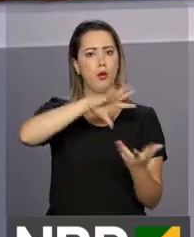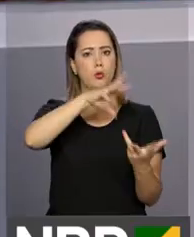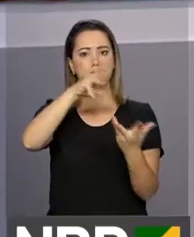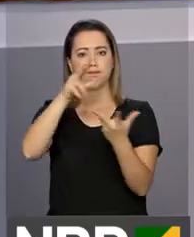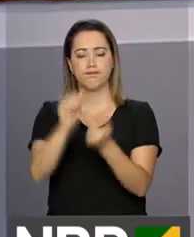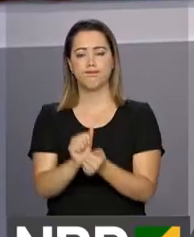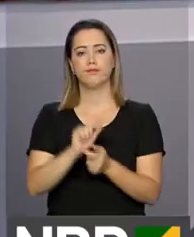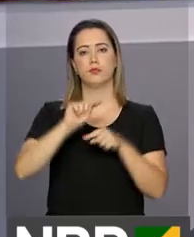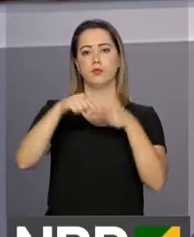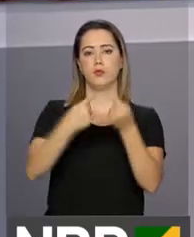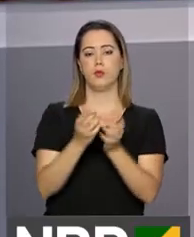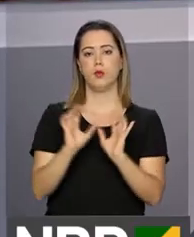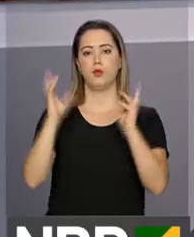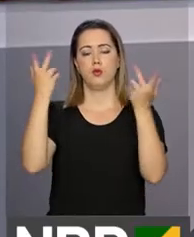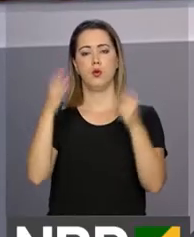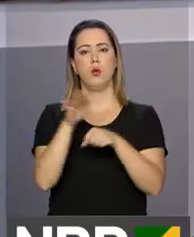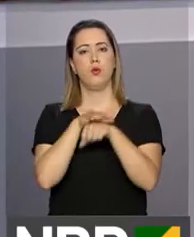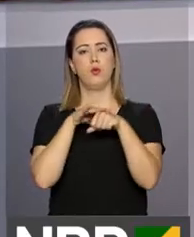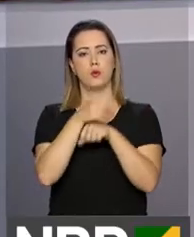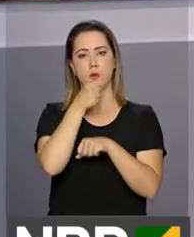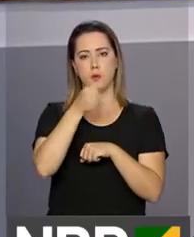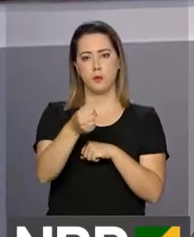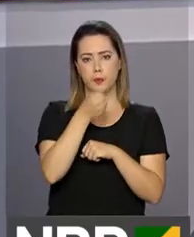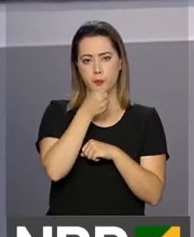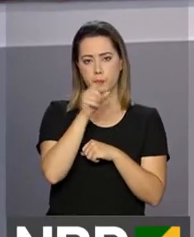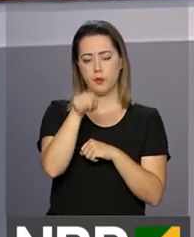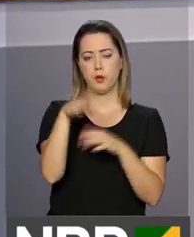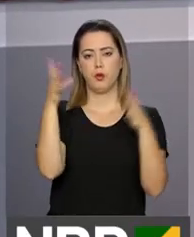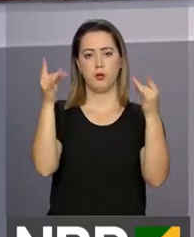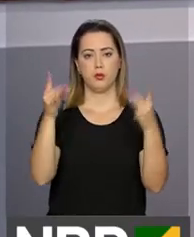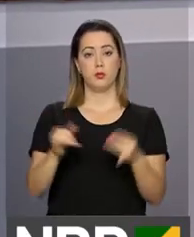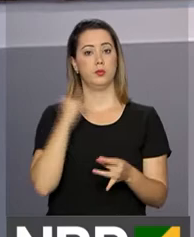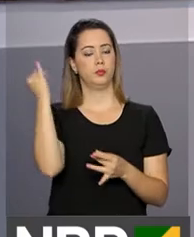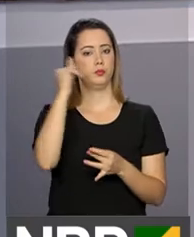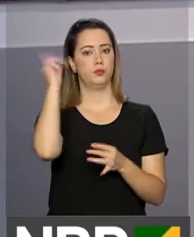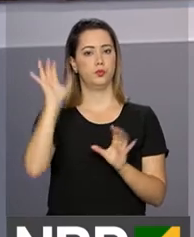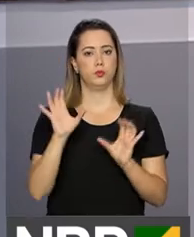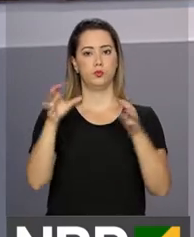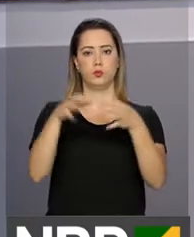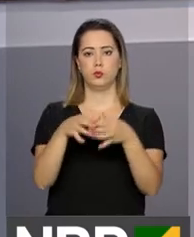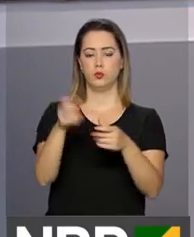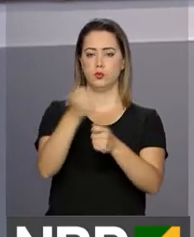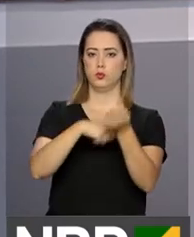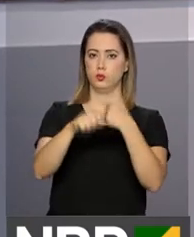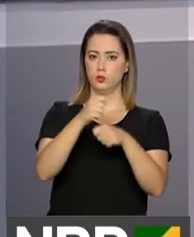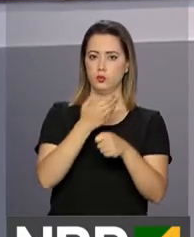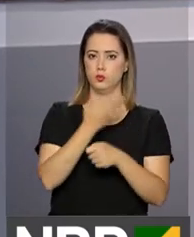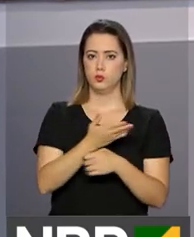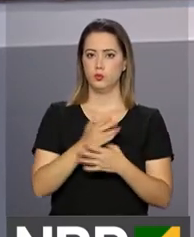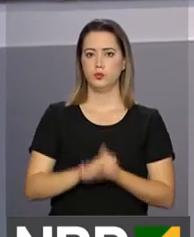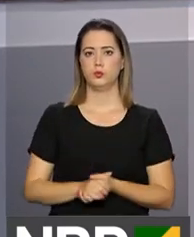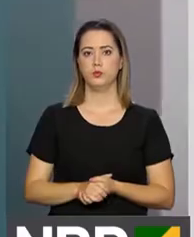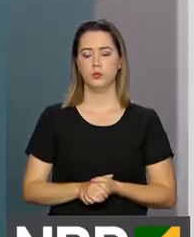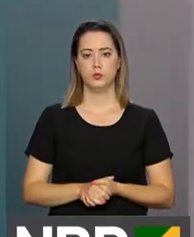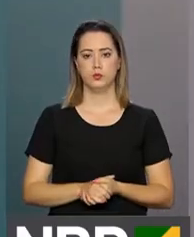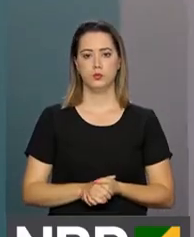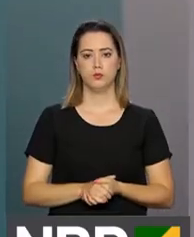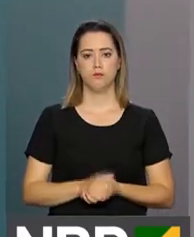após a cerimônia o presidente conversou com jornalistas e destacou a importância do setor para a economia